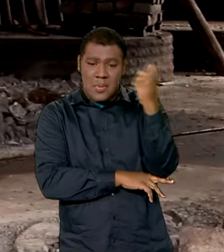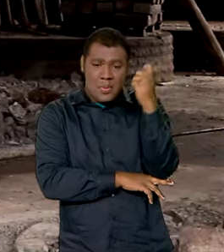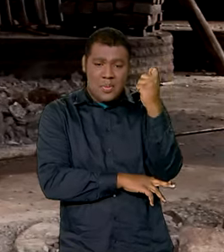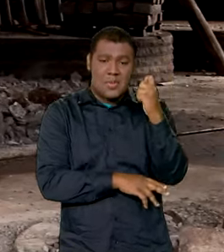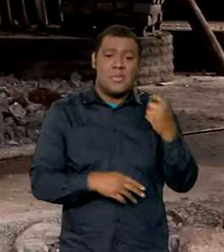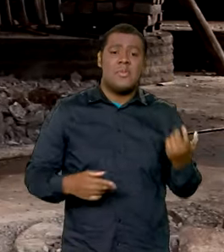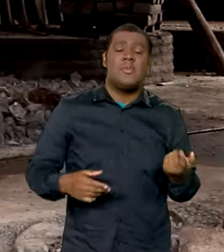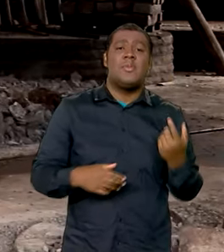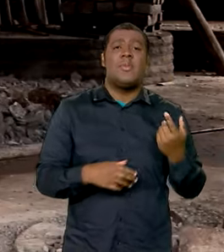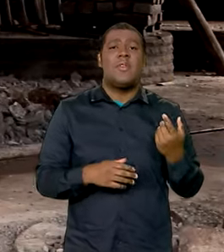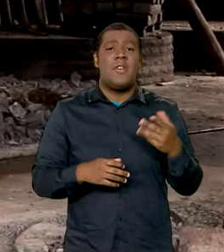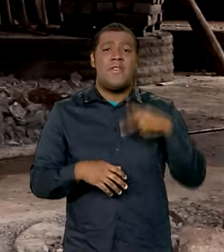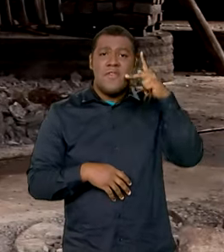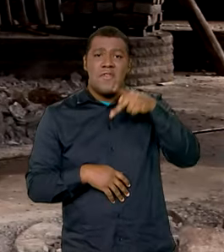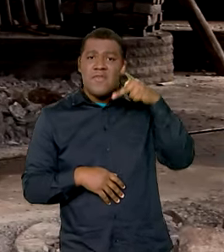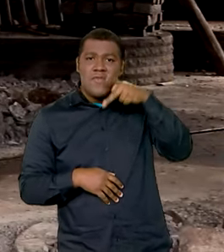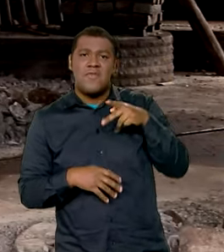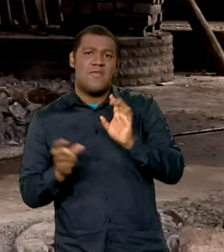A produção de vinhos